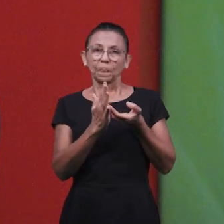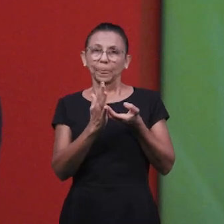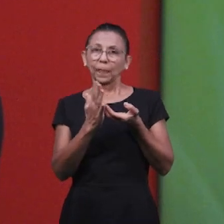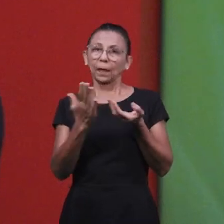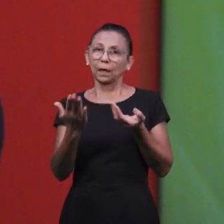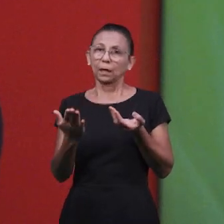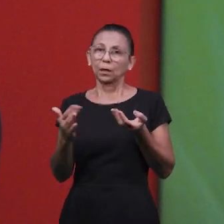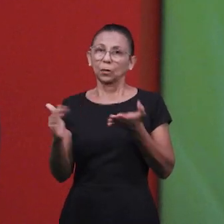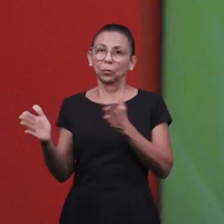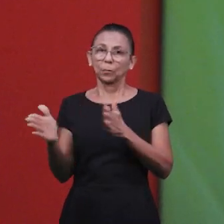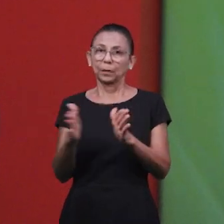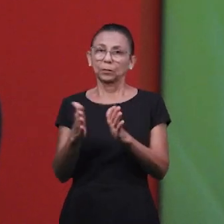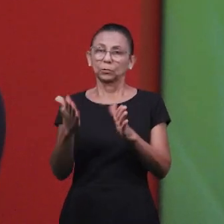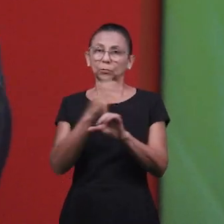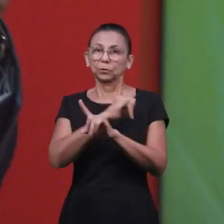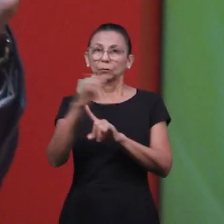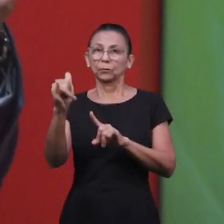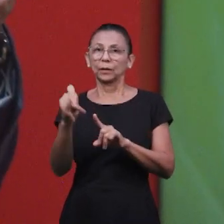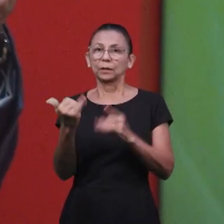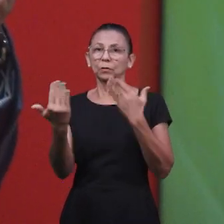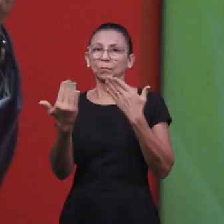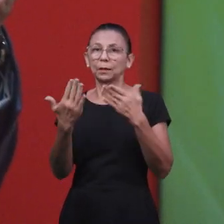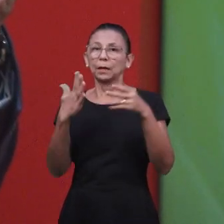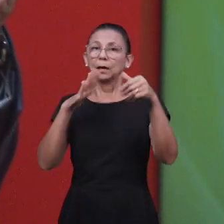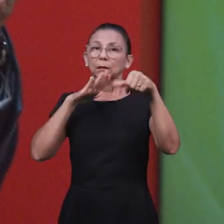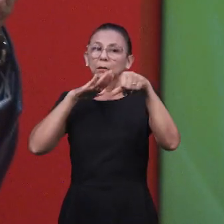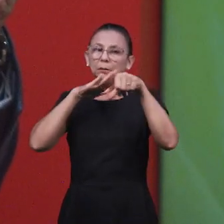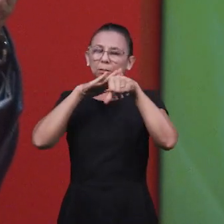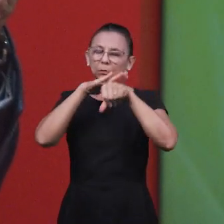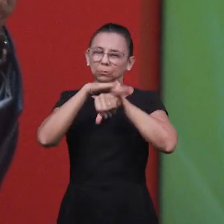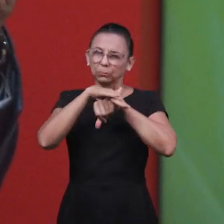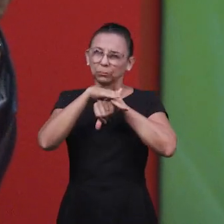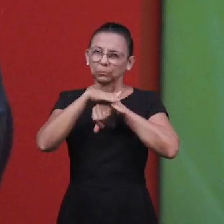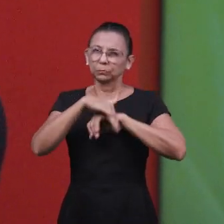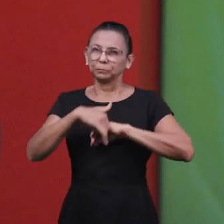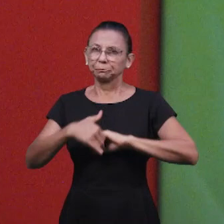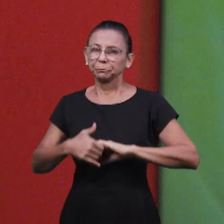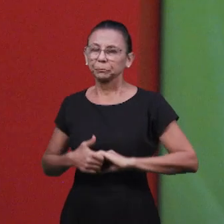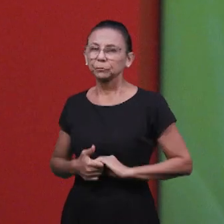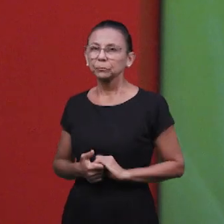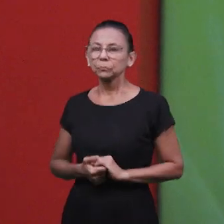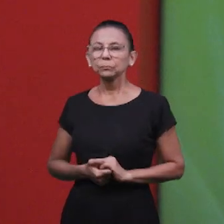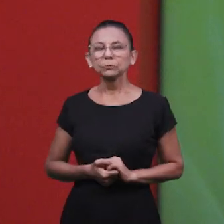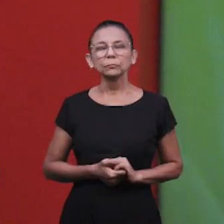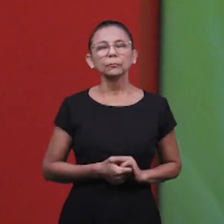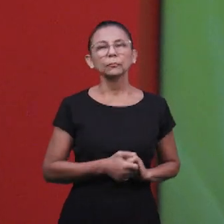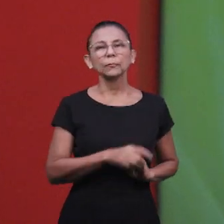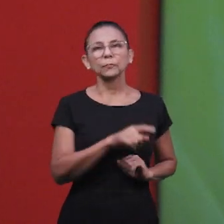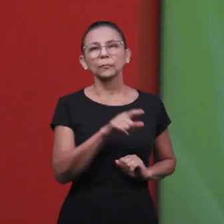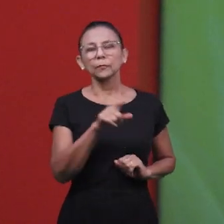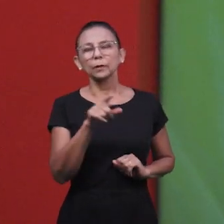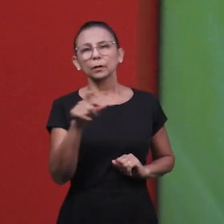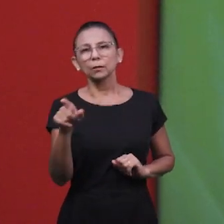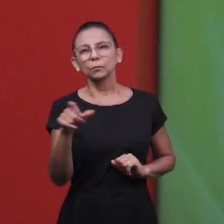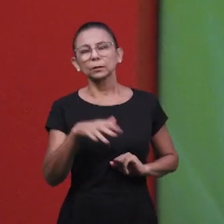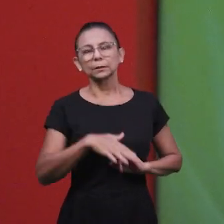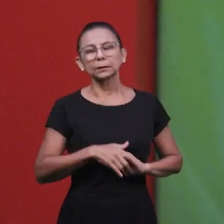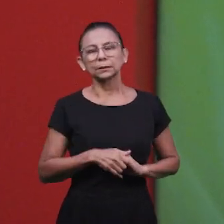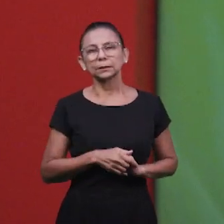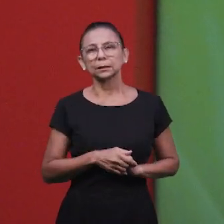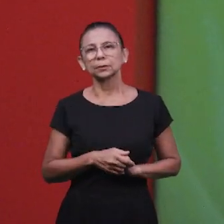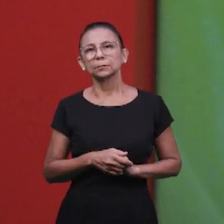no relógio de Deus é a hora da noite, não é? Você tem a